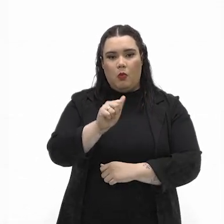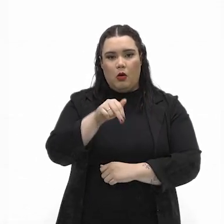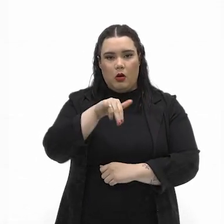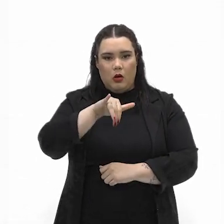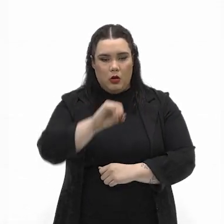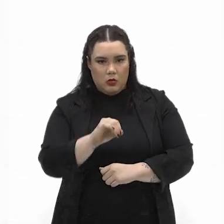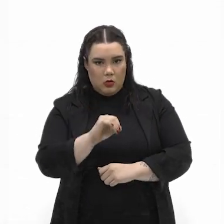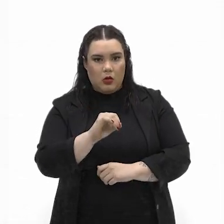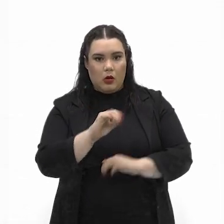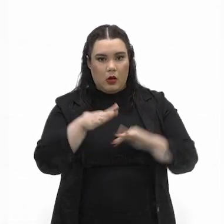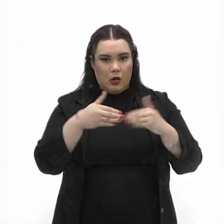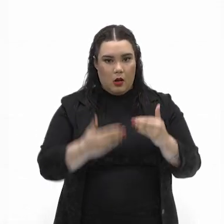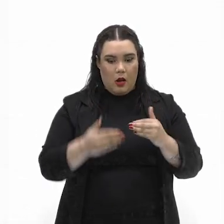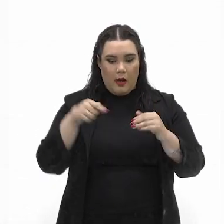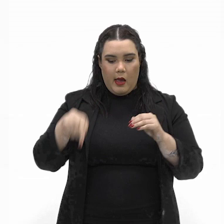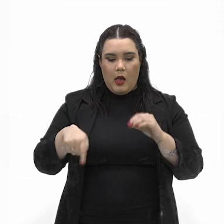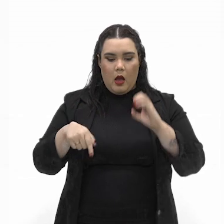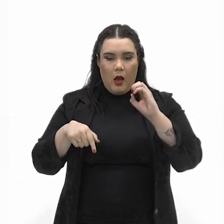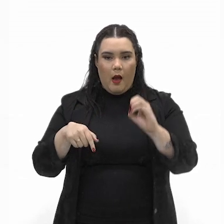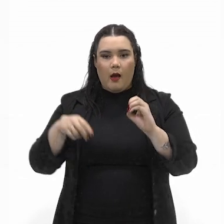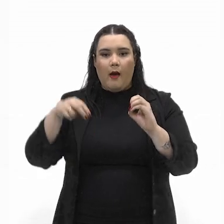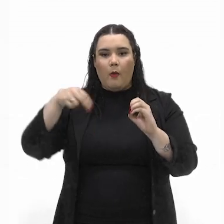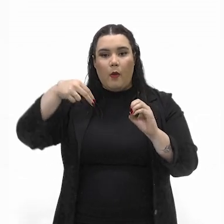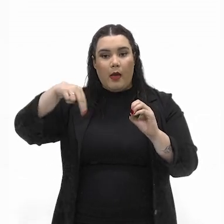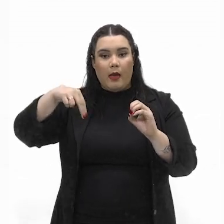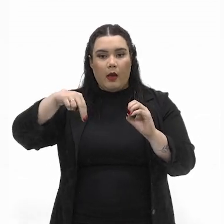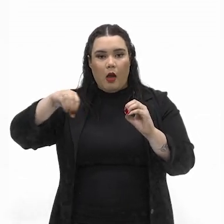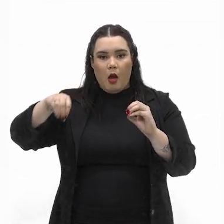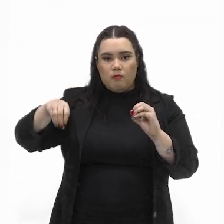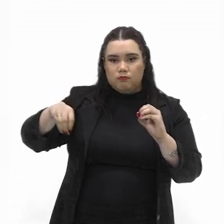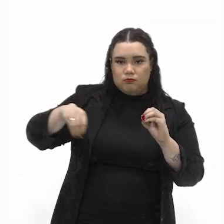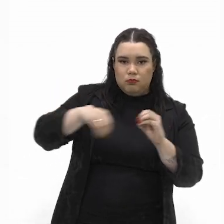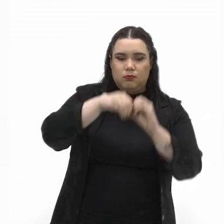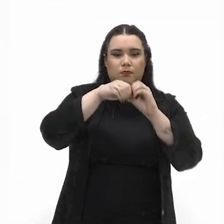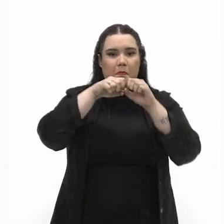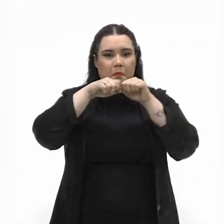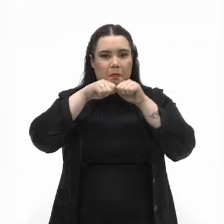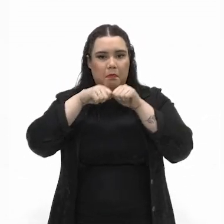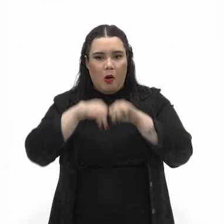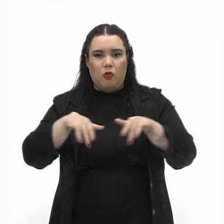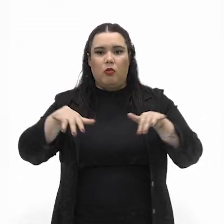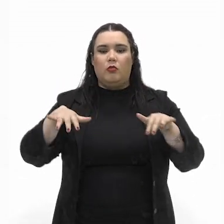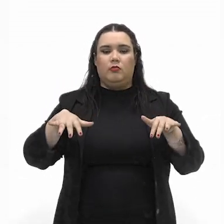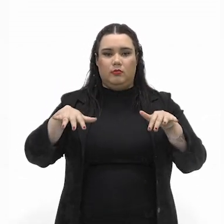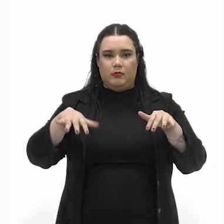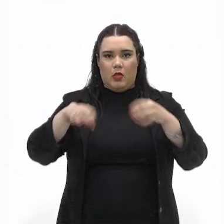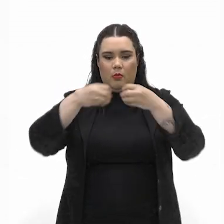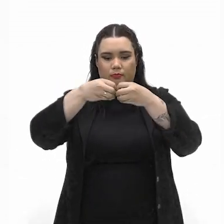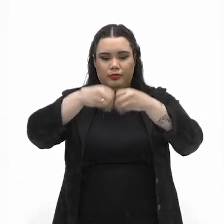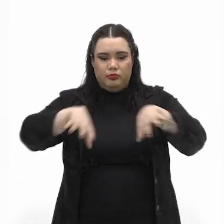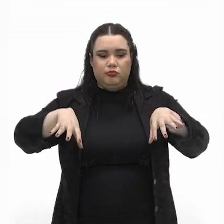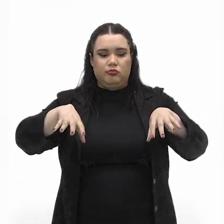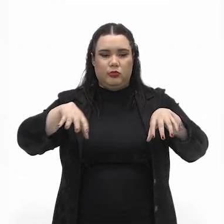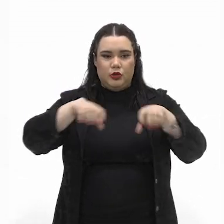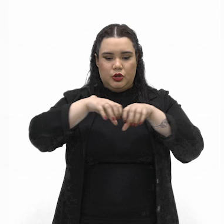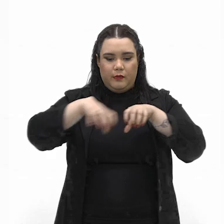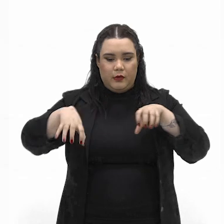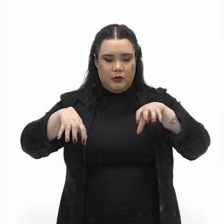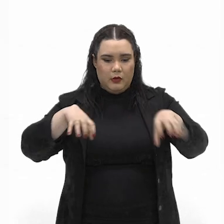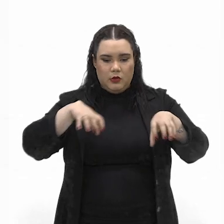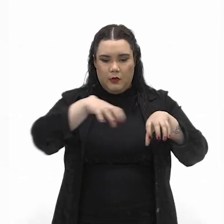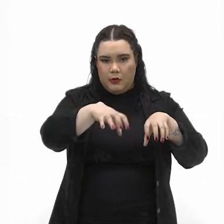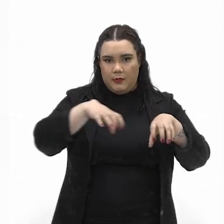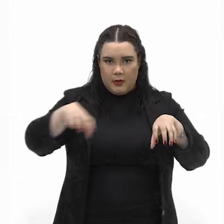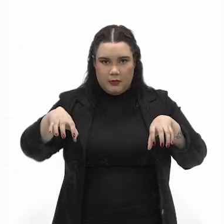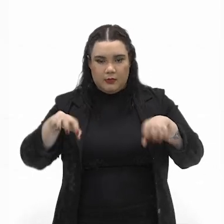ele é atingido pelo nêutron, ele vai acabar se quebrando, se rompendo, ou seja, fissando. Vai dividir esse